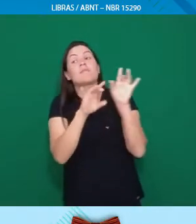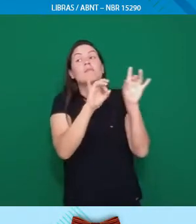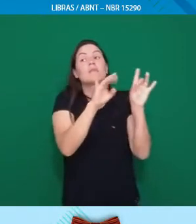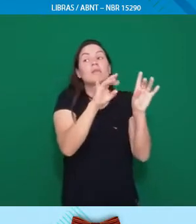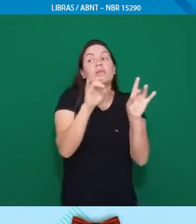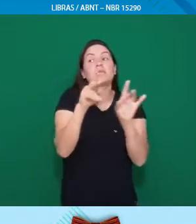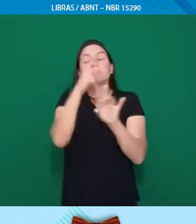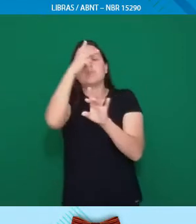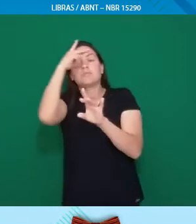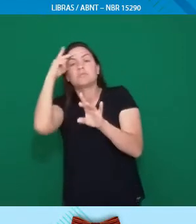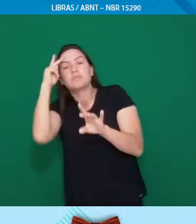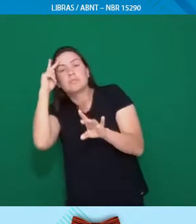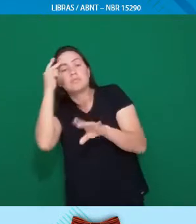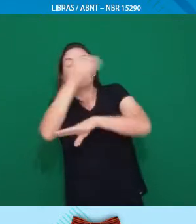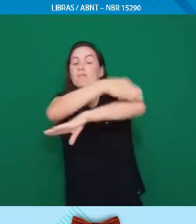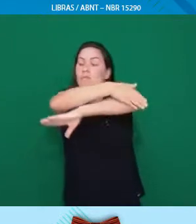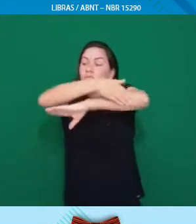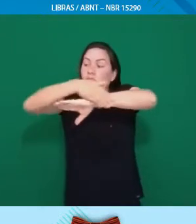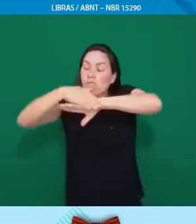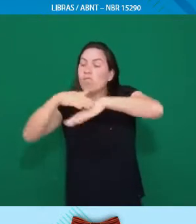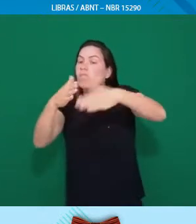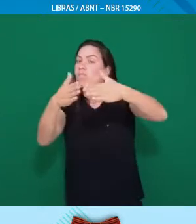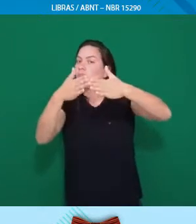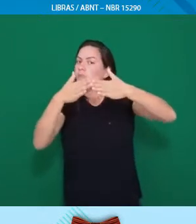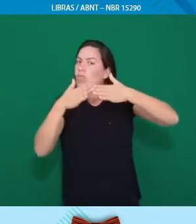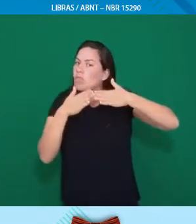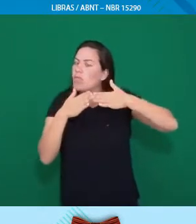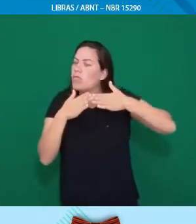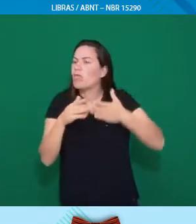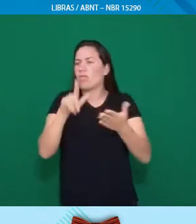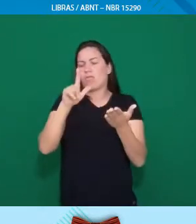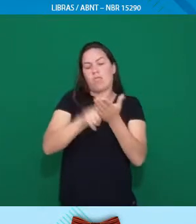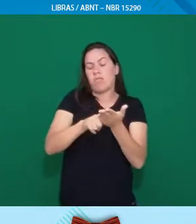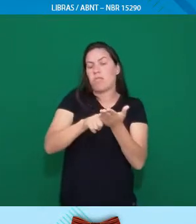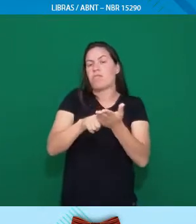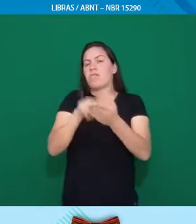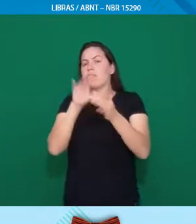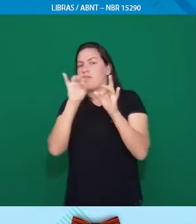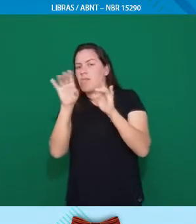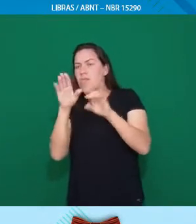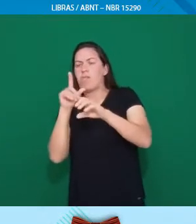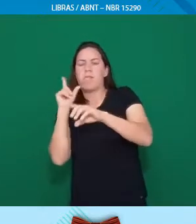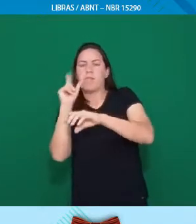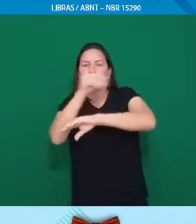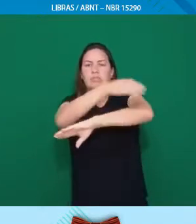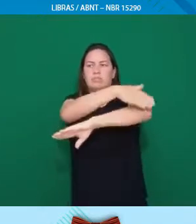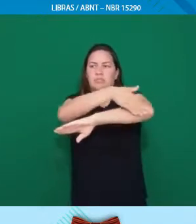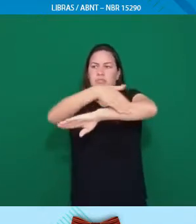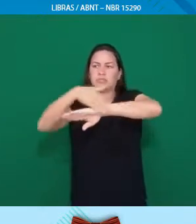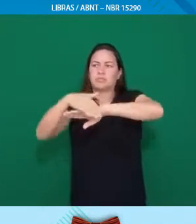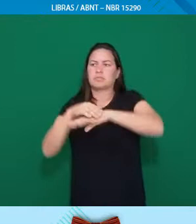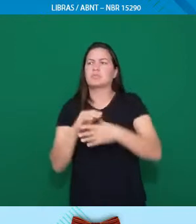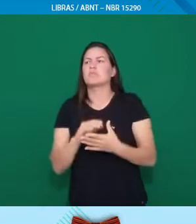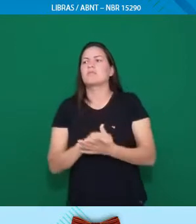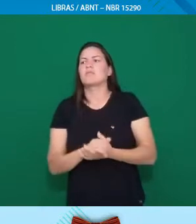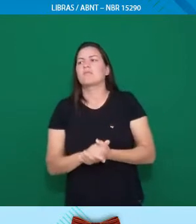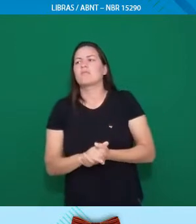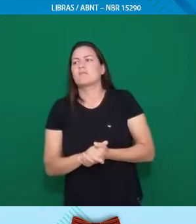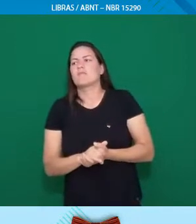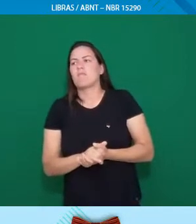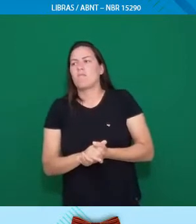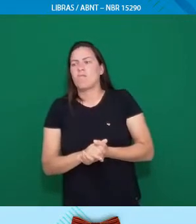quando vai vai e vai pedir o alvará proxy para fazer suas vendas